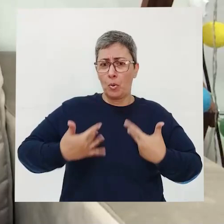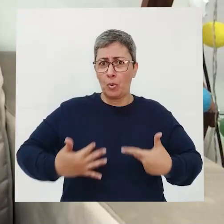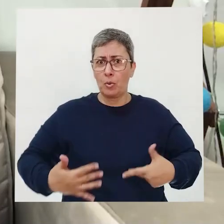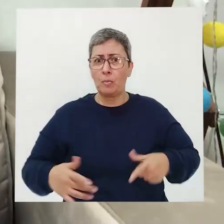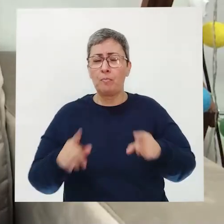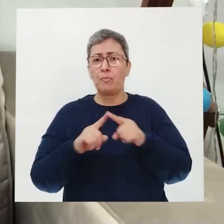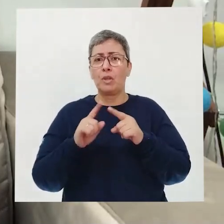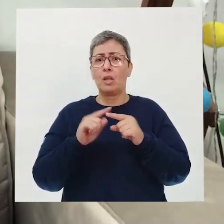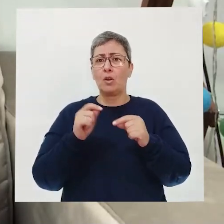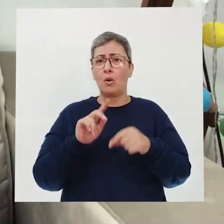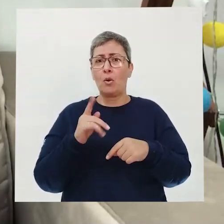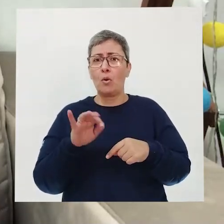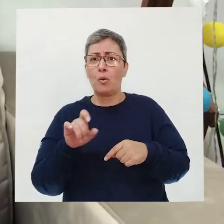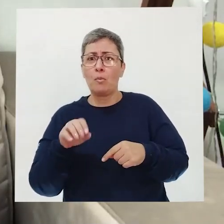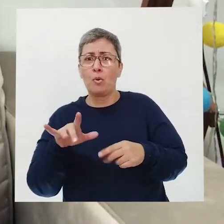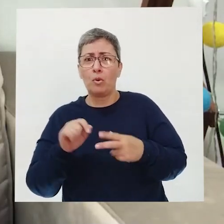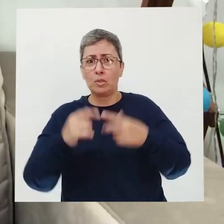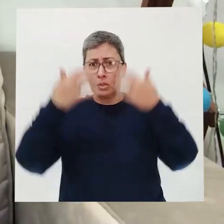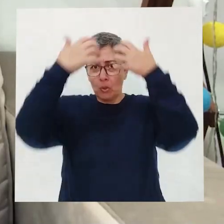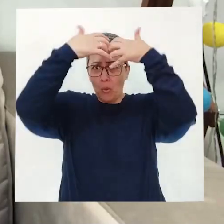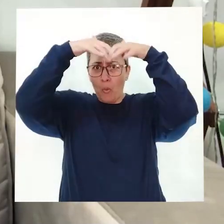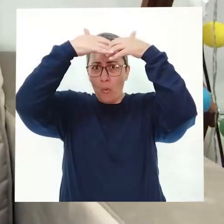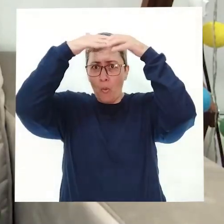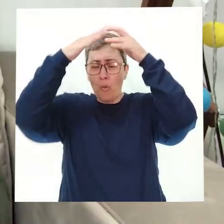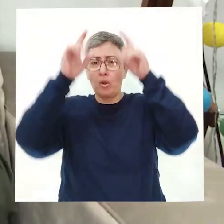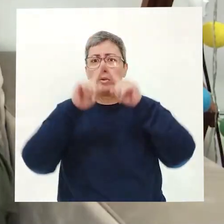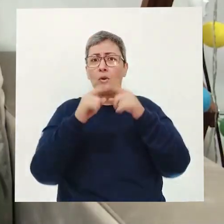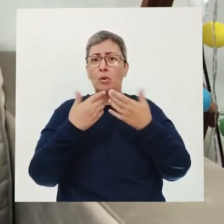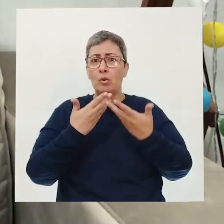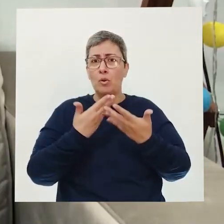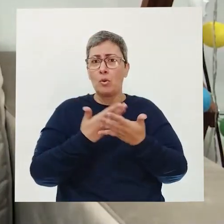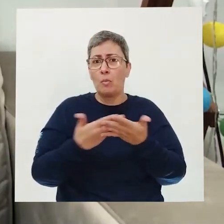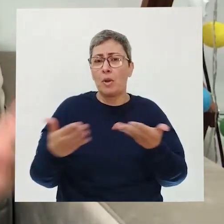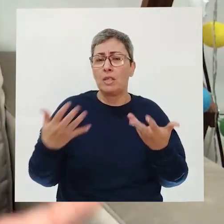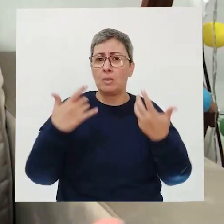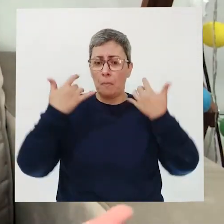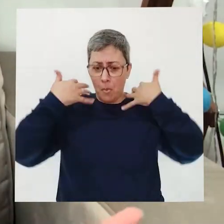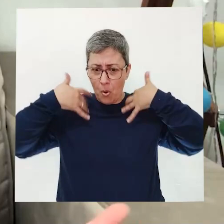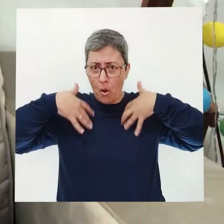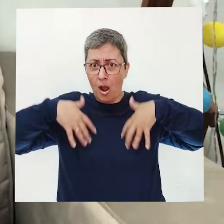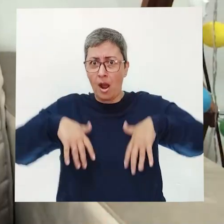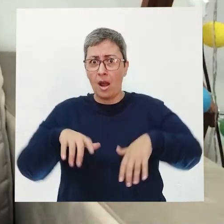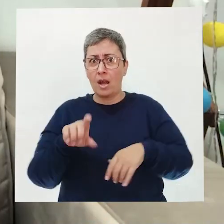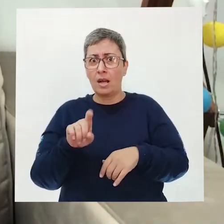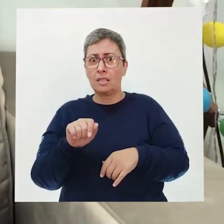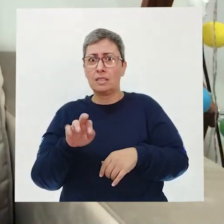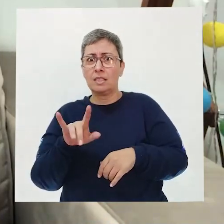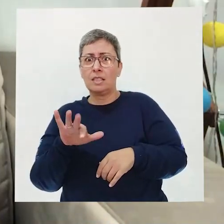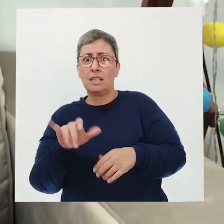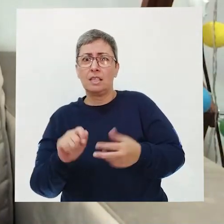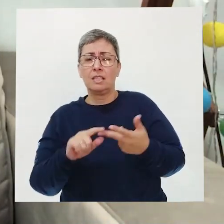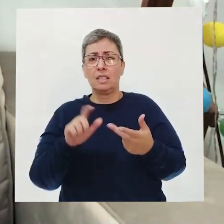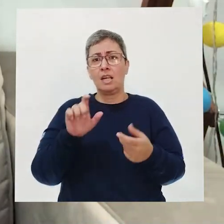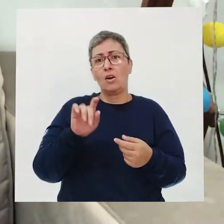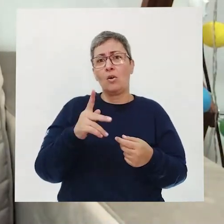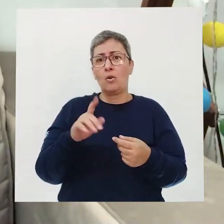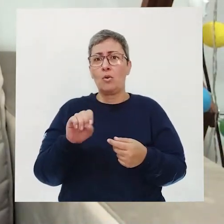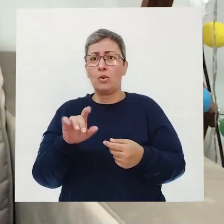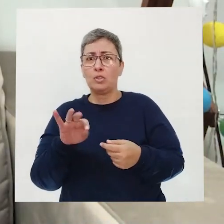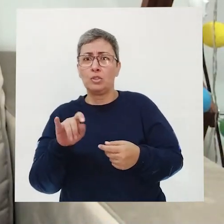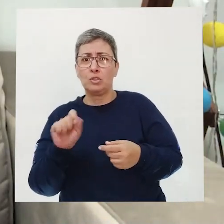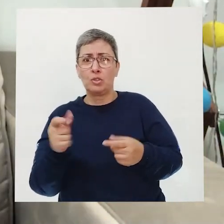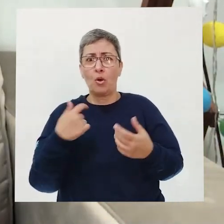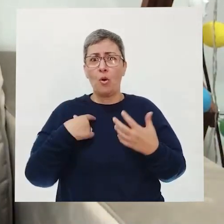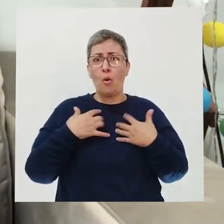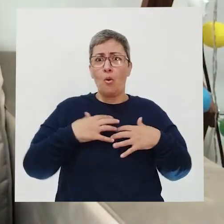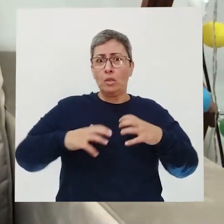reações hormonais e neurotransmissores. Você começa a ser encharcada de adrenalina, de cortisol, que é o hormônio do